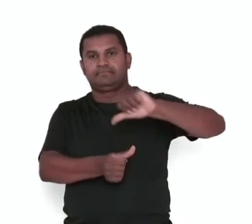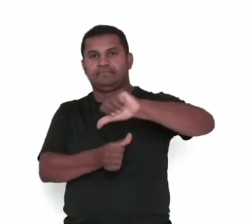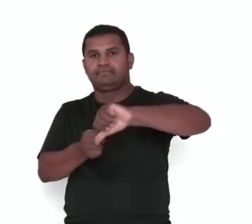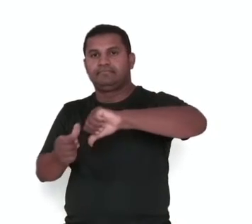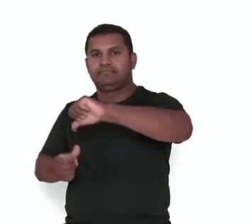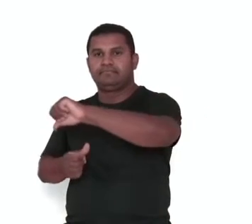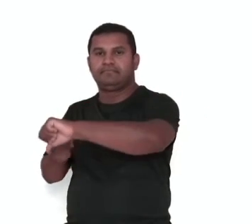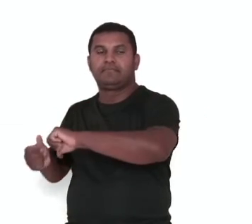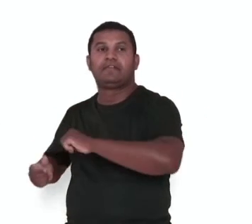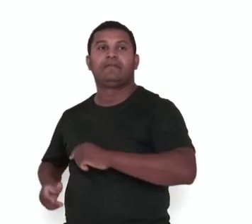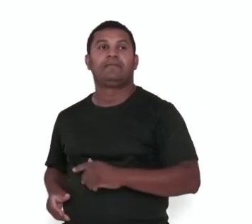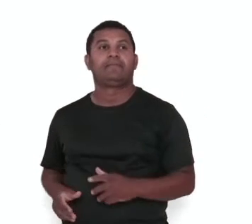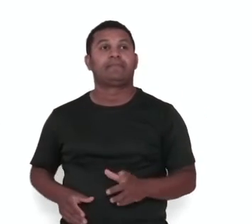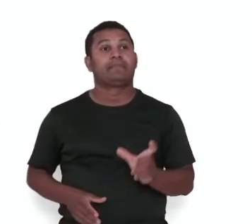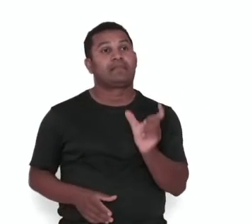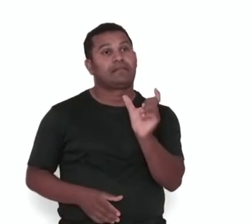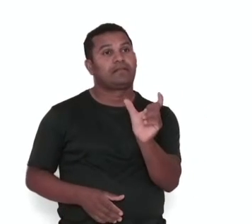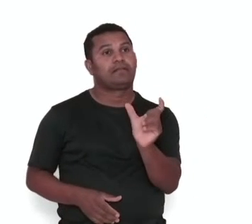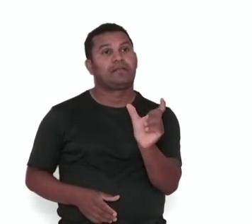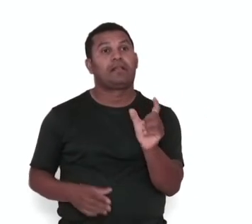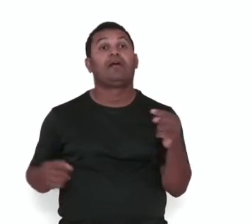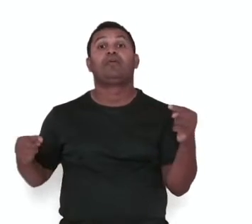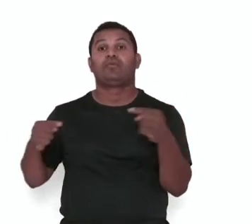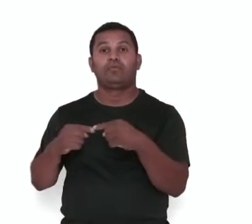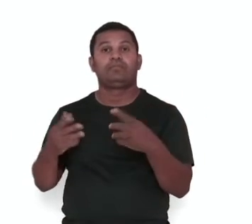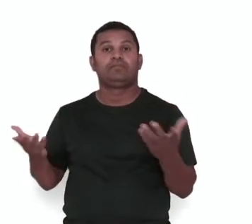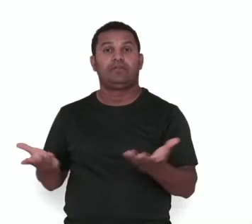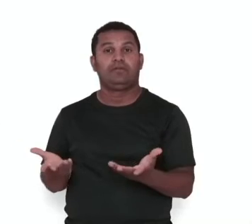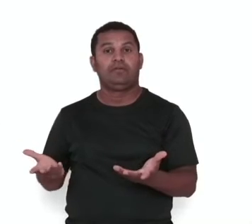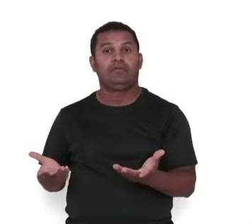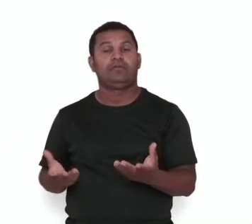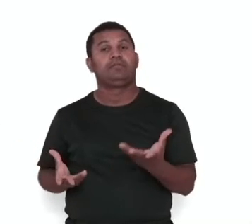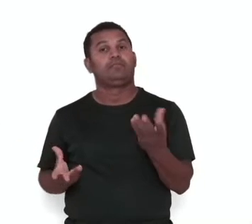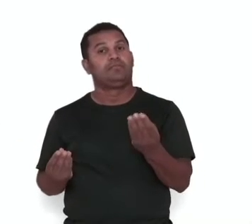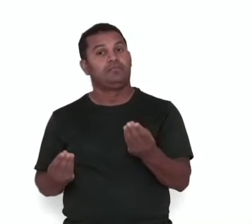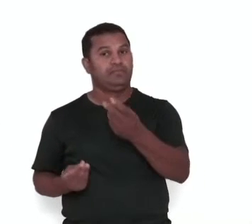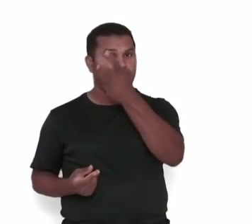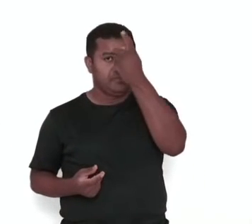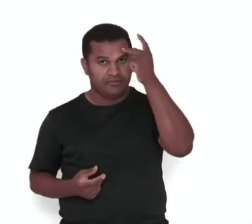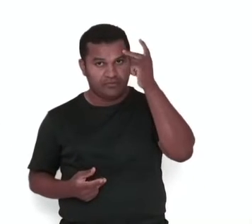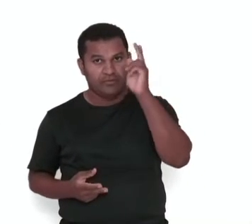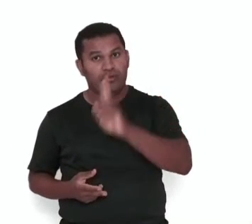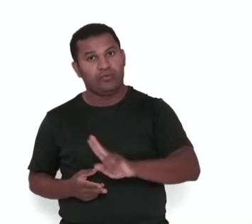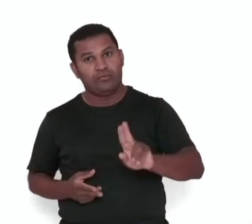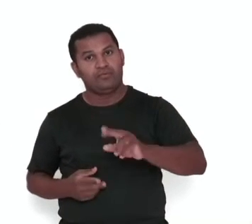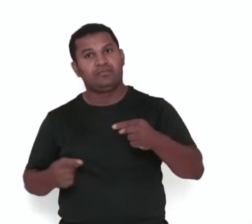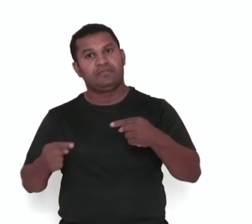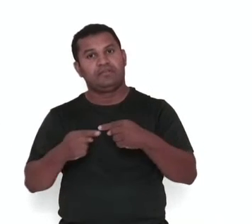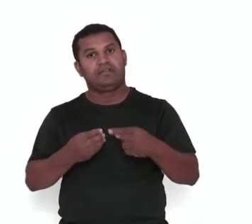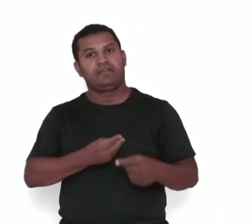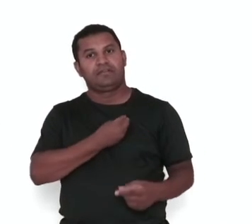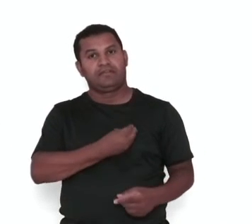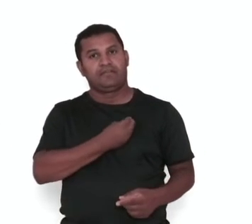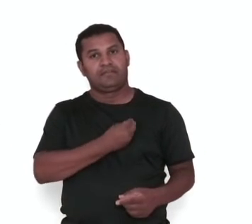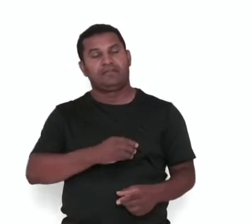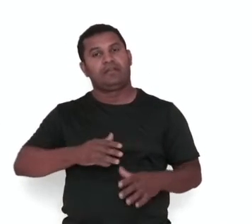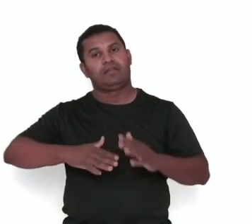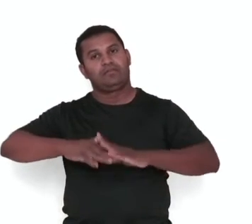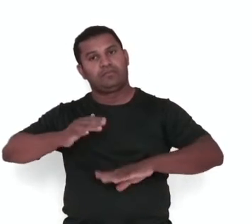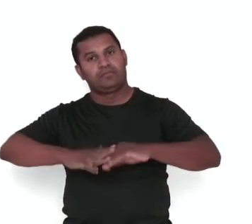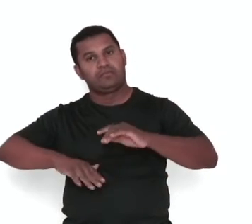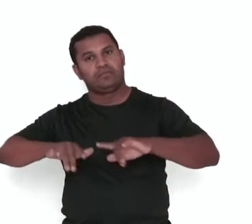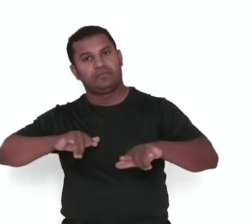habilidades necessárias para ter sucesso atualmente, seja na esfera profissional ou pessoal. Imagine uma mudança de cidade